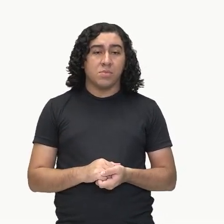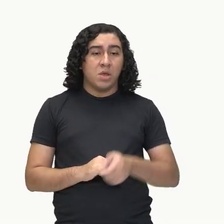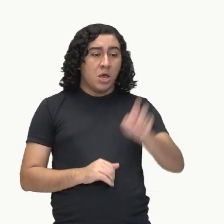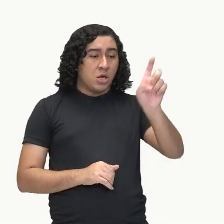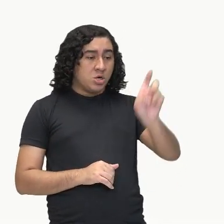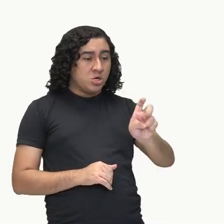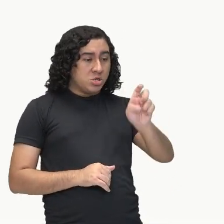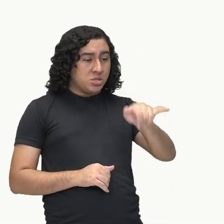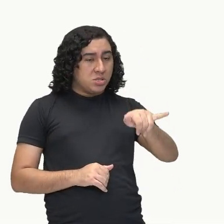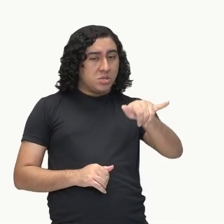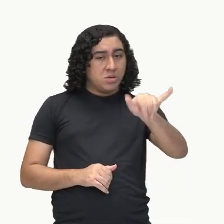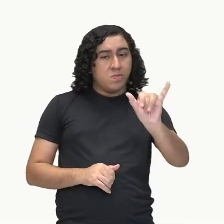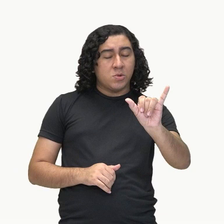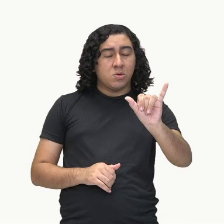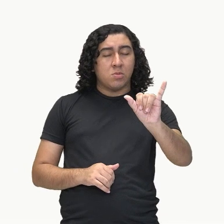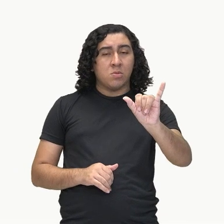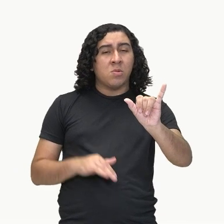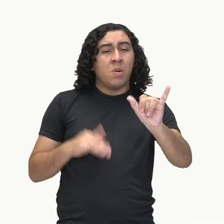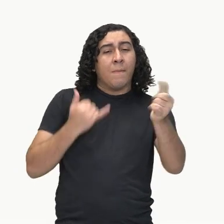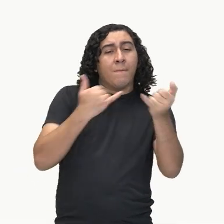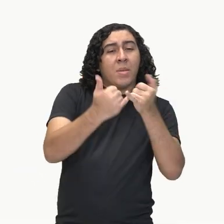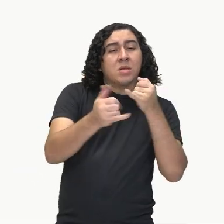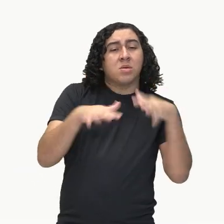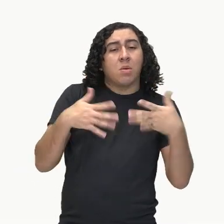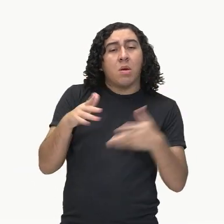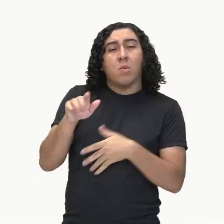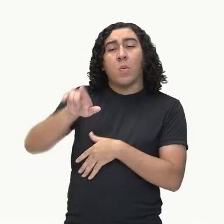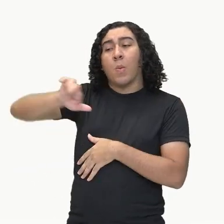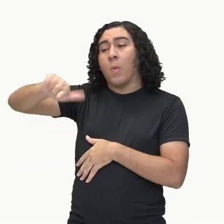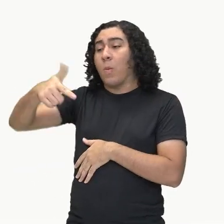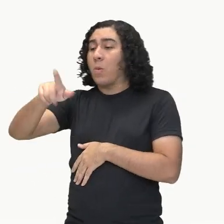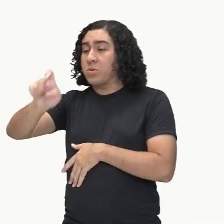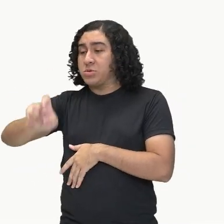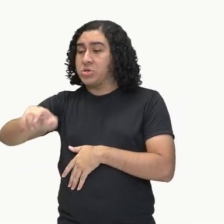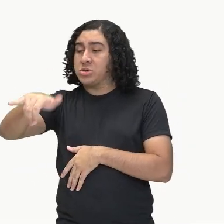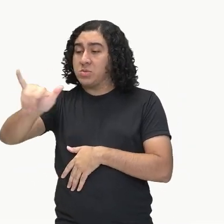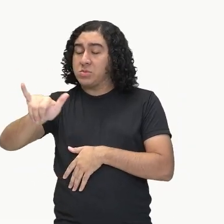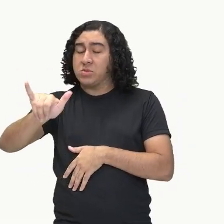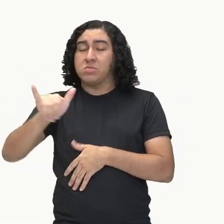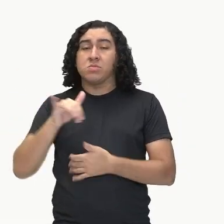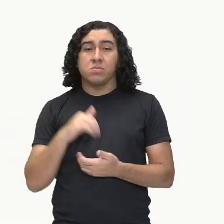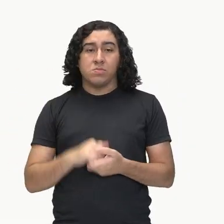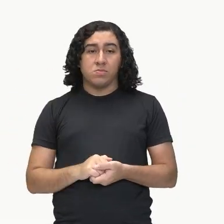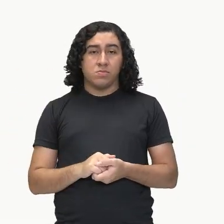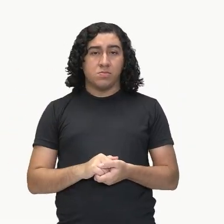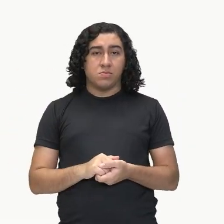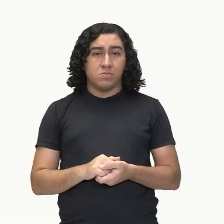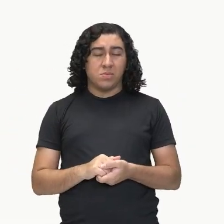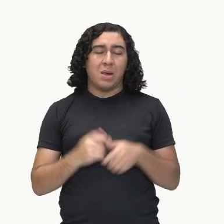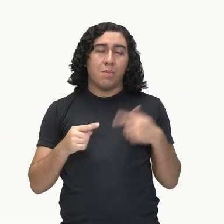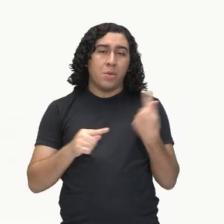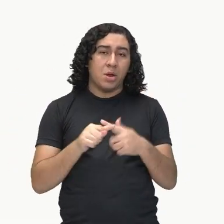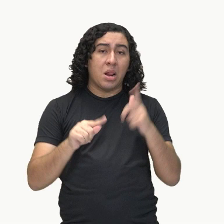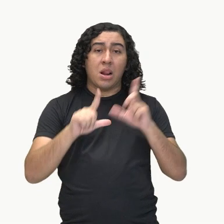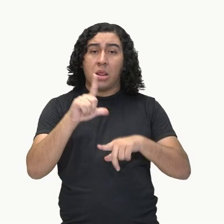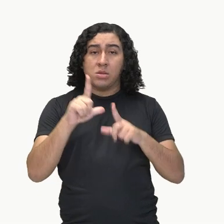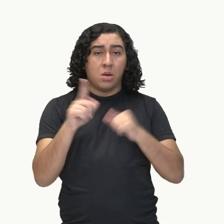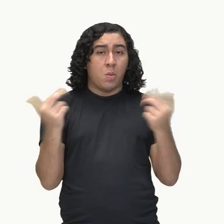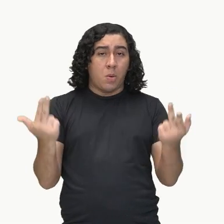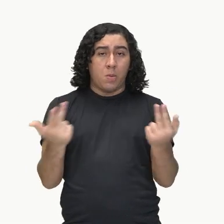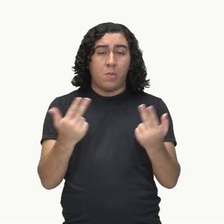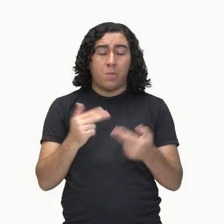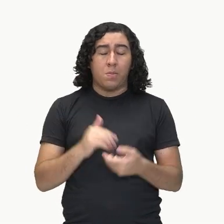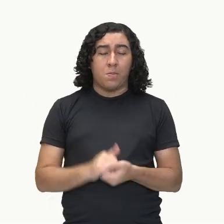xy. Quem é semelhante a ele? O outro xy, porque ele possui a mesma parte literal,